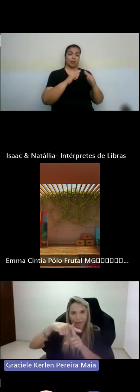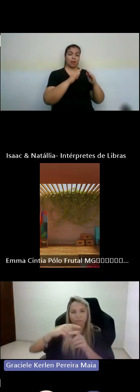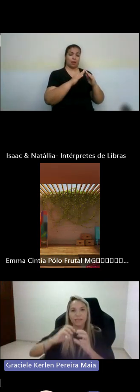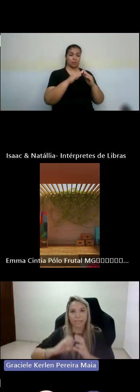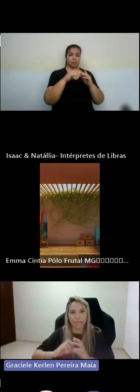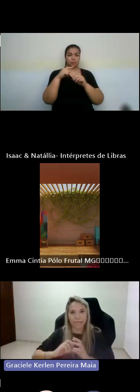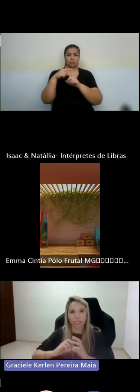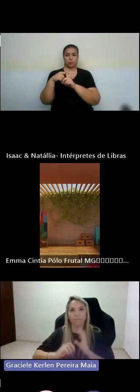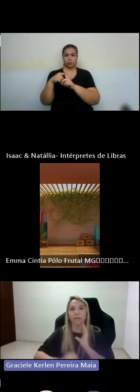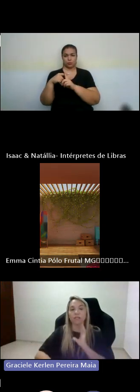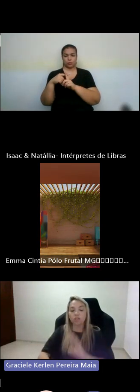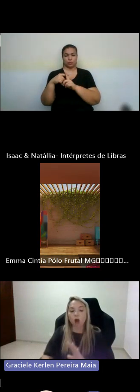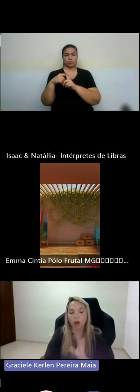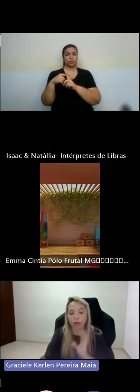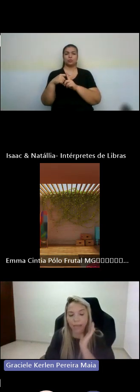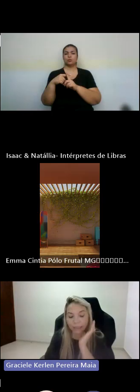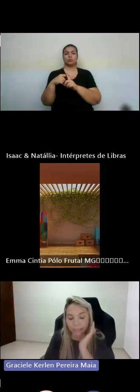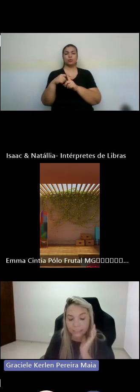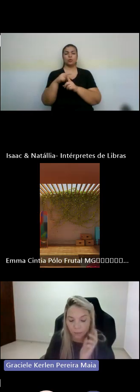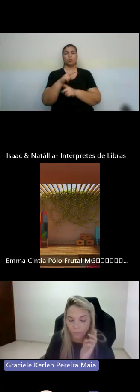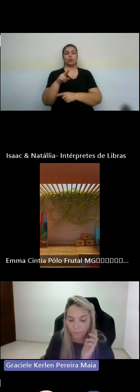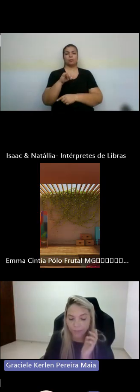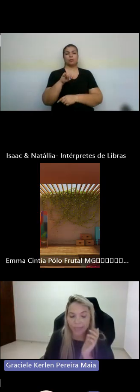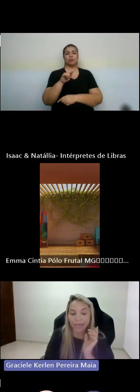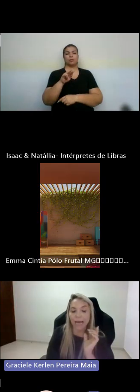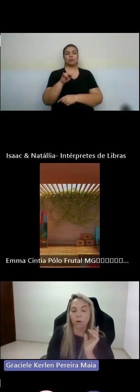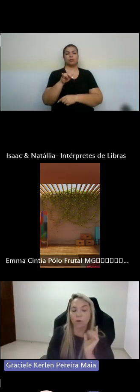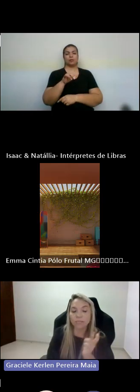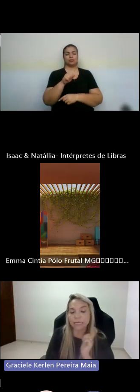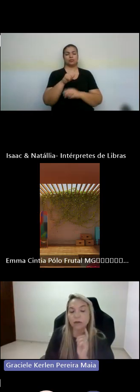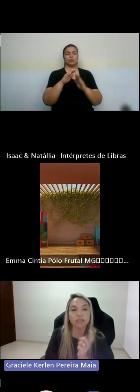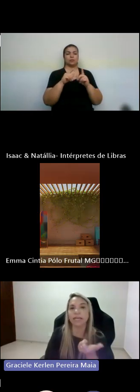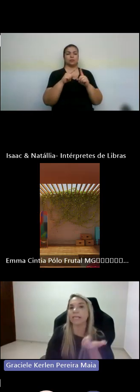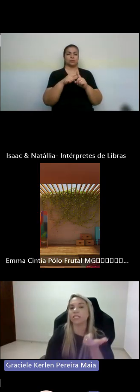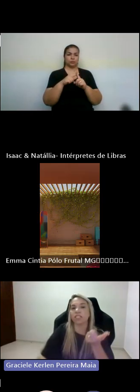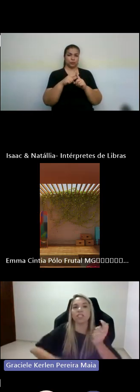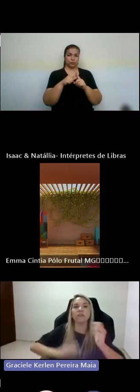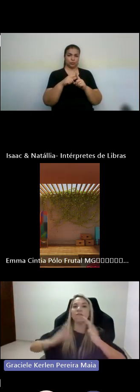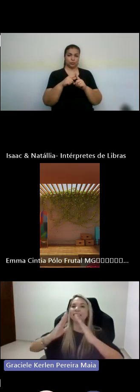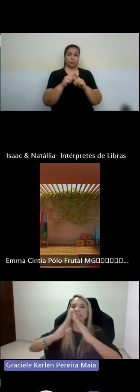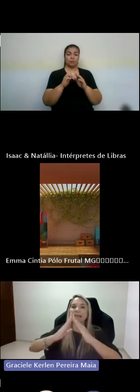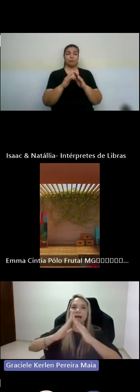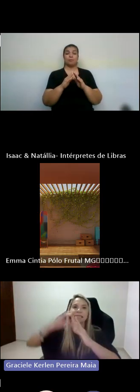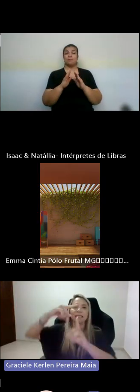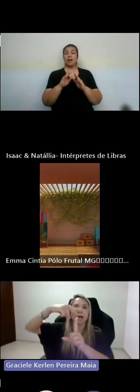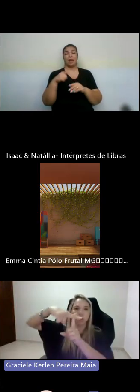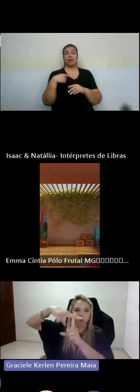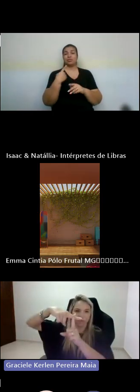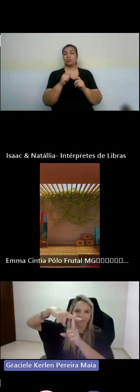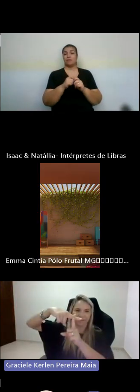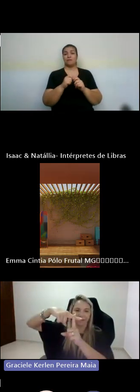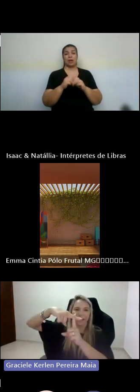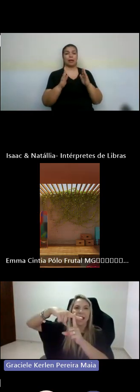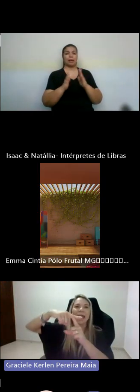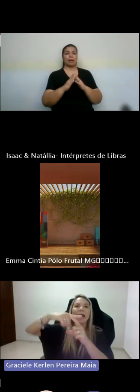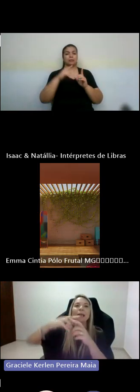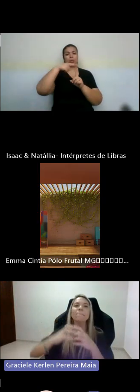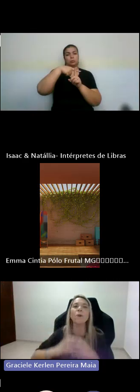cruz, vira igreja. Só, atenção. O sinal de igreja, a gente não faz casa da